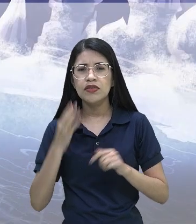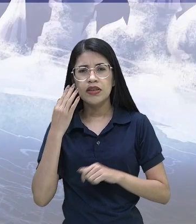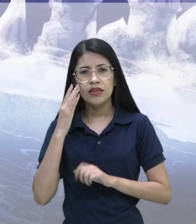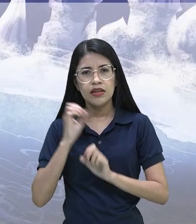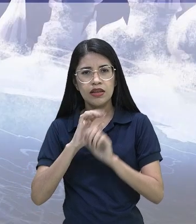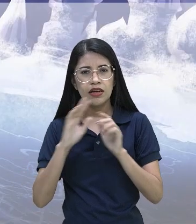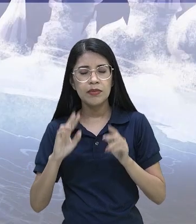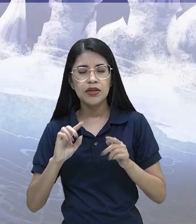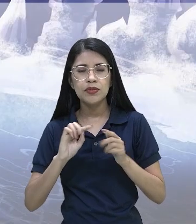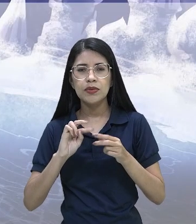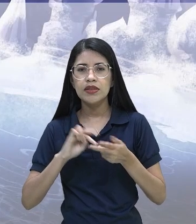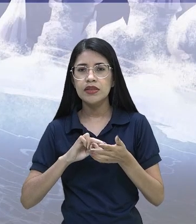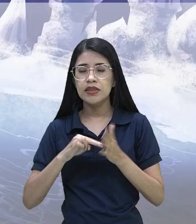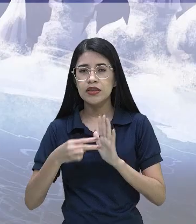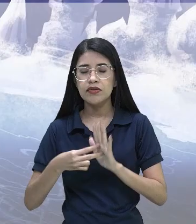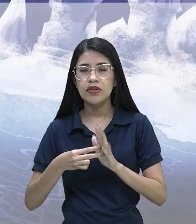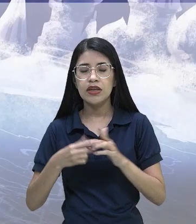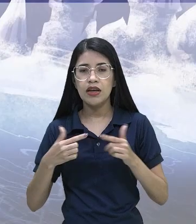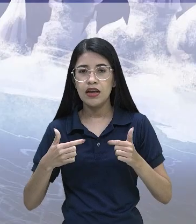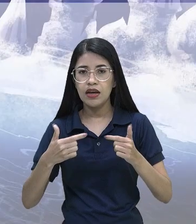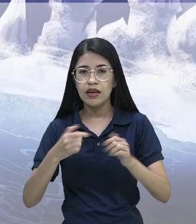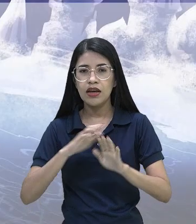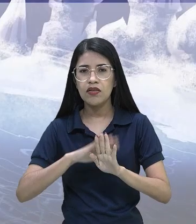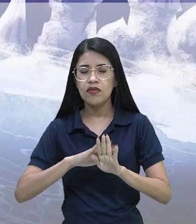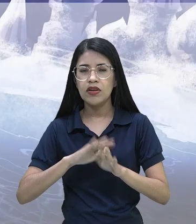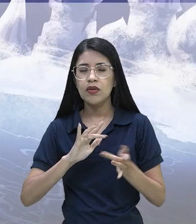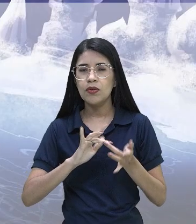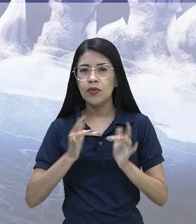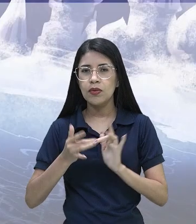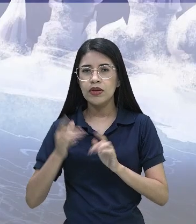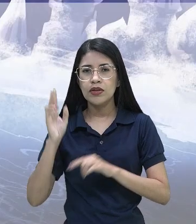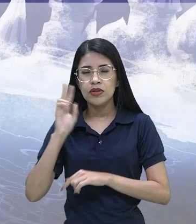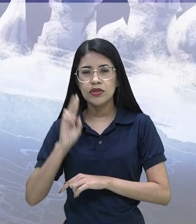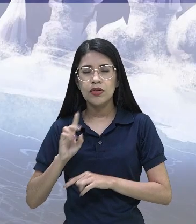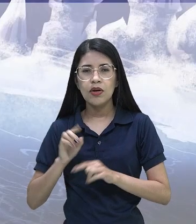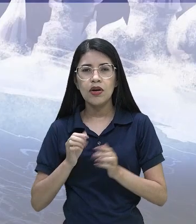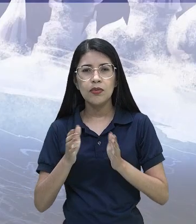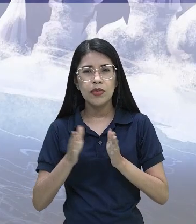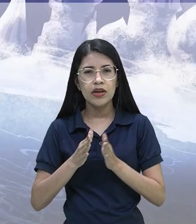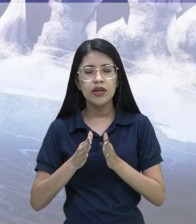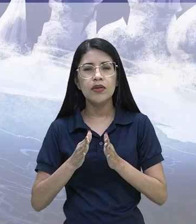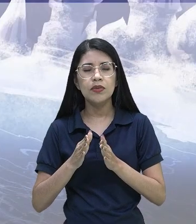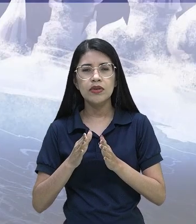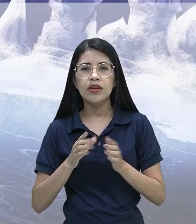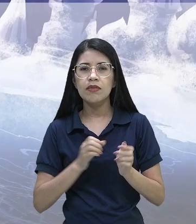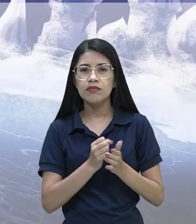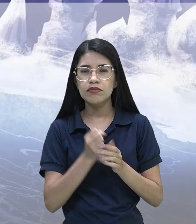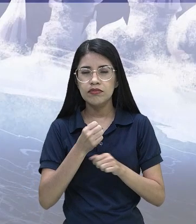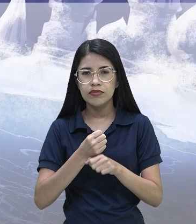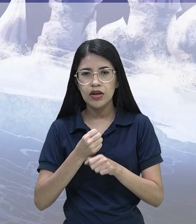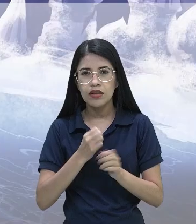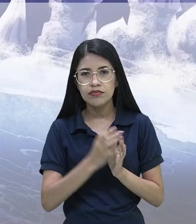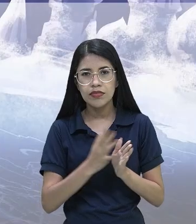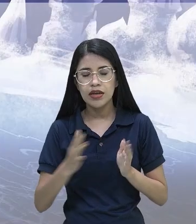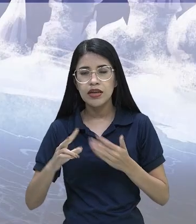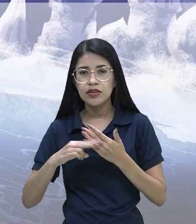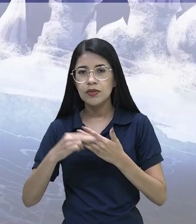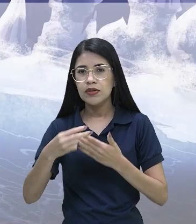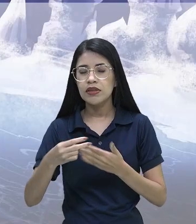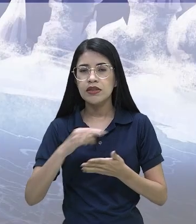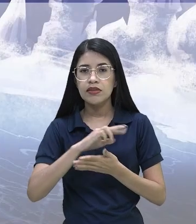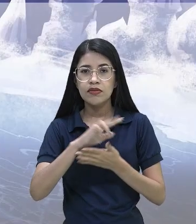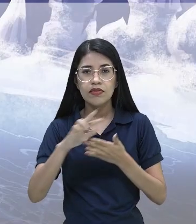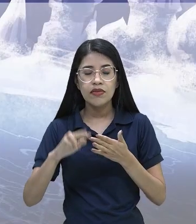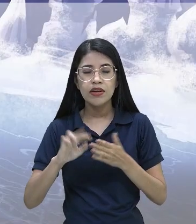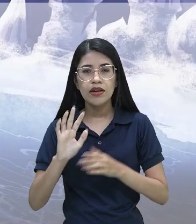que contexto histórico ela surgiu, quanto tempo ela durou, quais foram as principais consequências desse